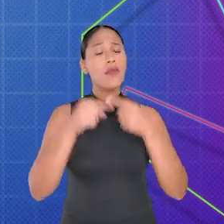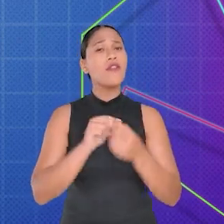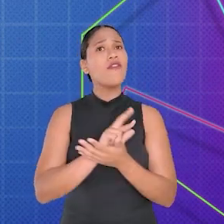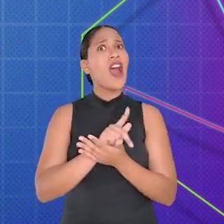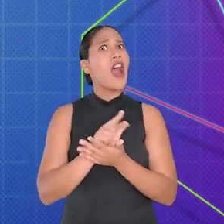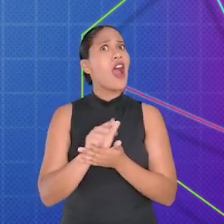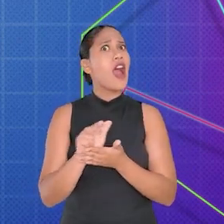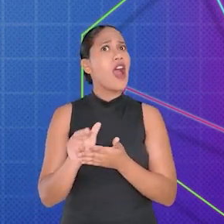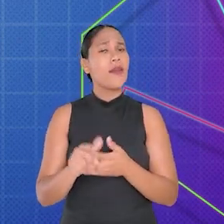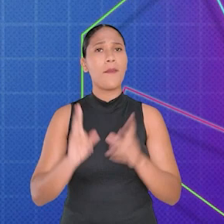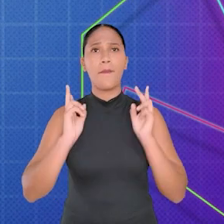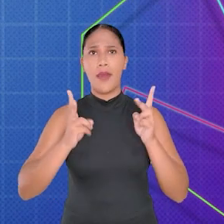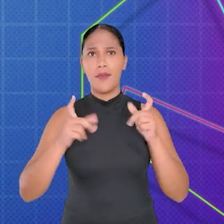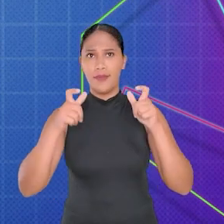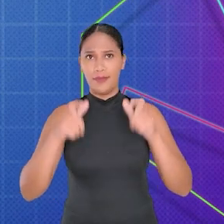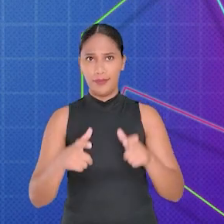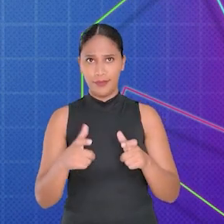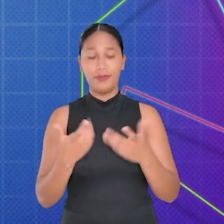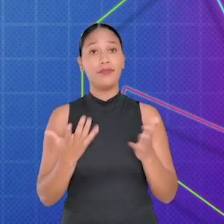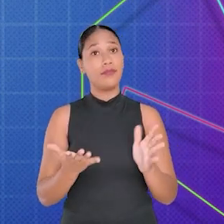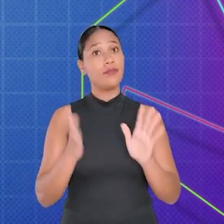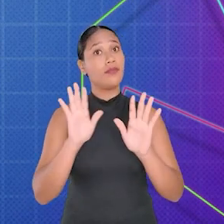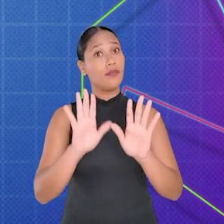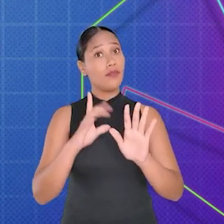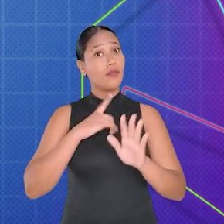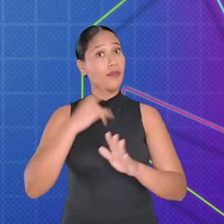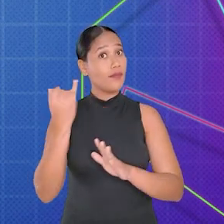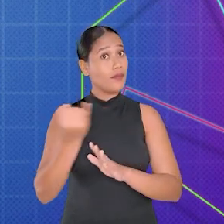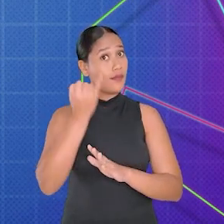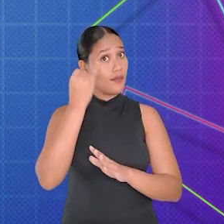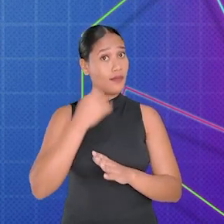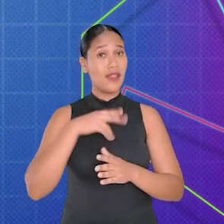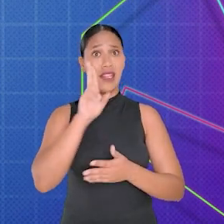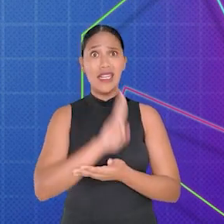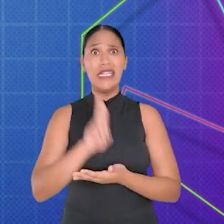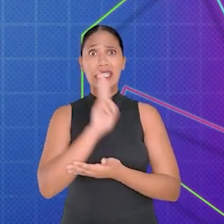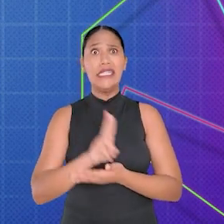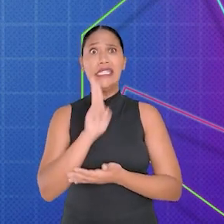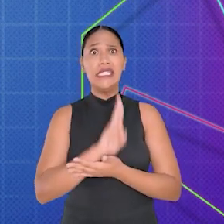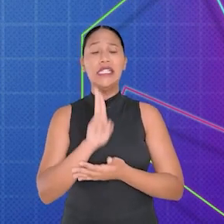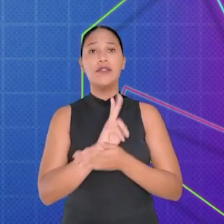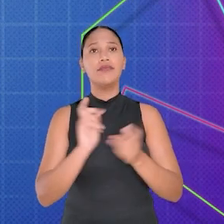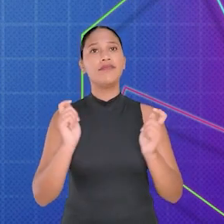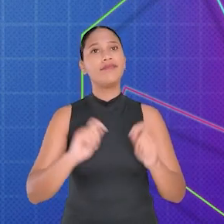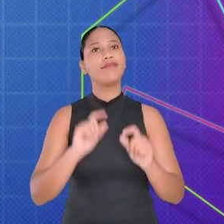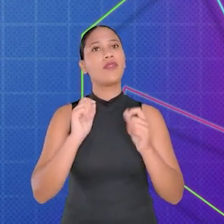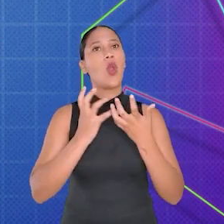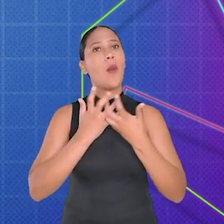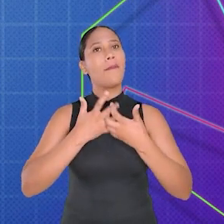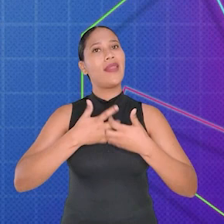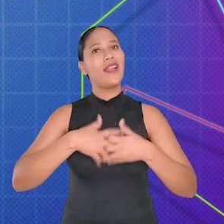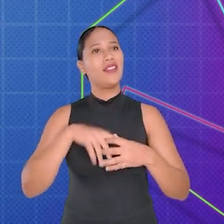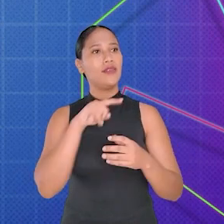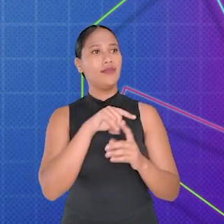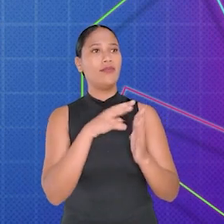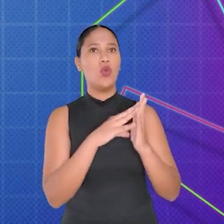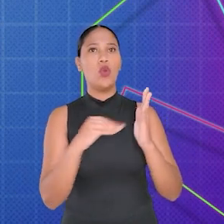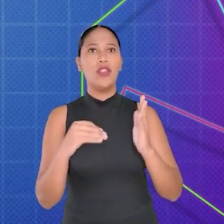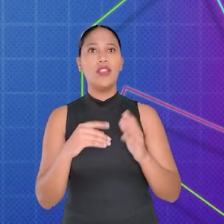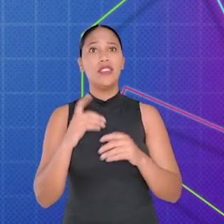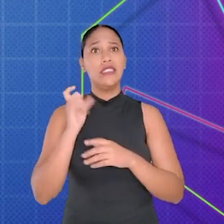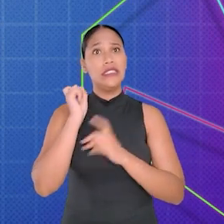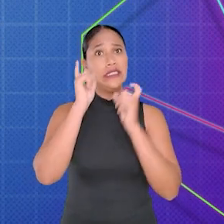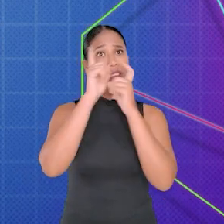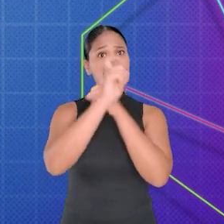excessiva de modificadores pode aumentar a complexidade do modelo, tornando-o mais difícil de trabalhar e prejudicando o desempenho do Blender. Portanto,